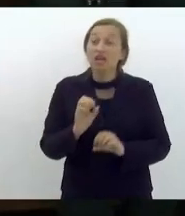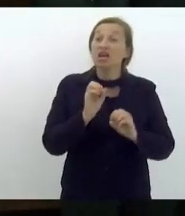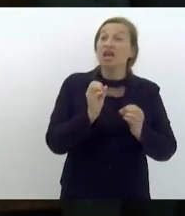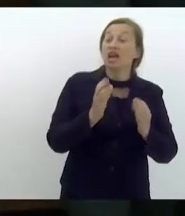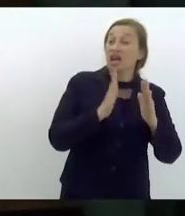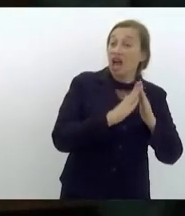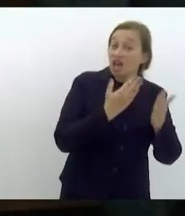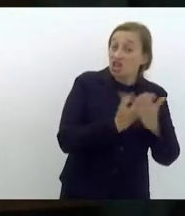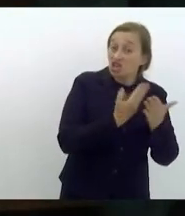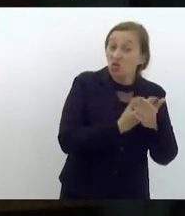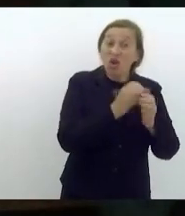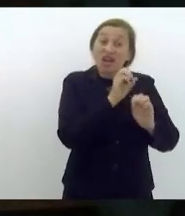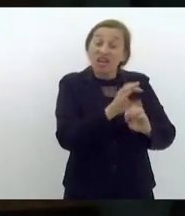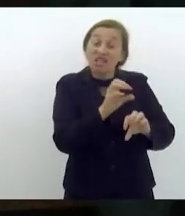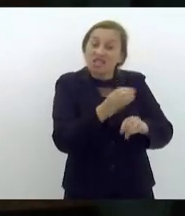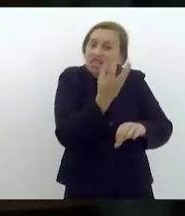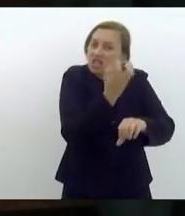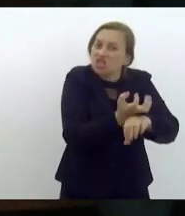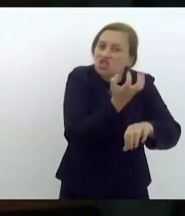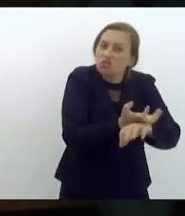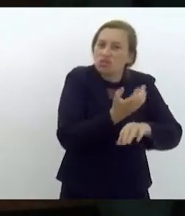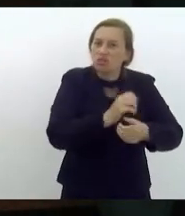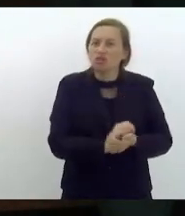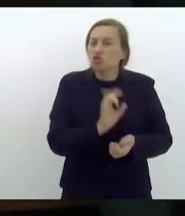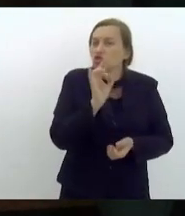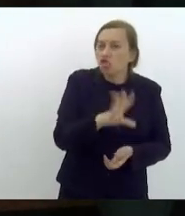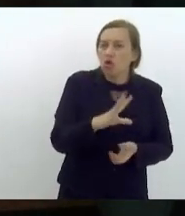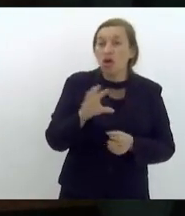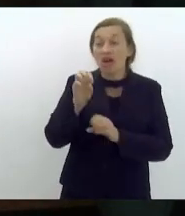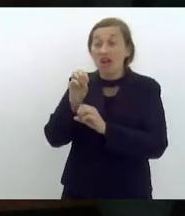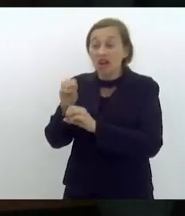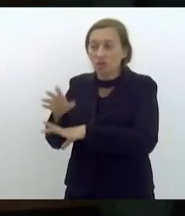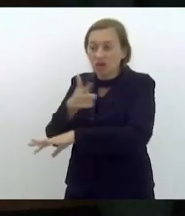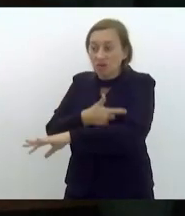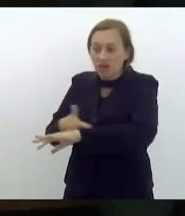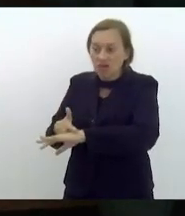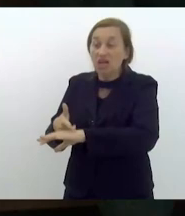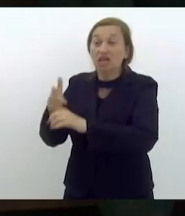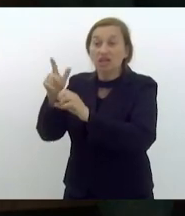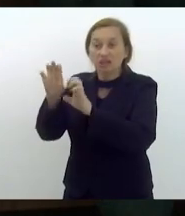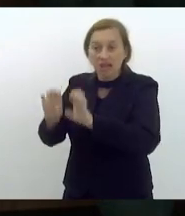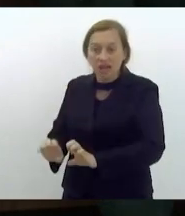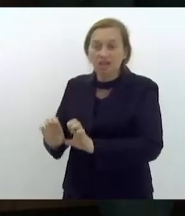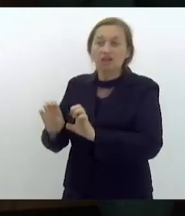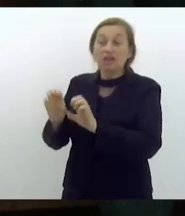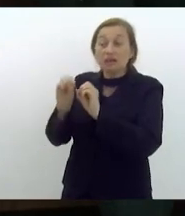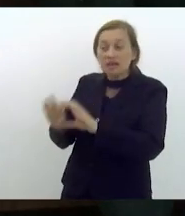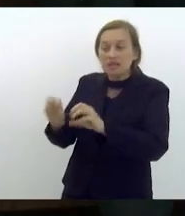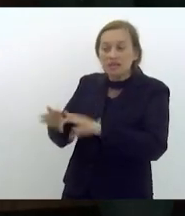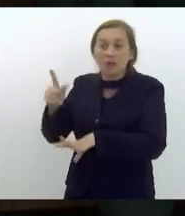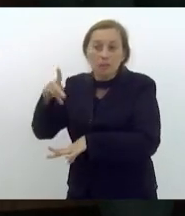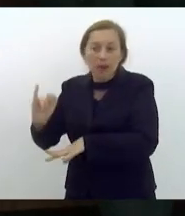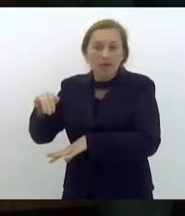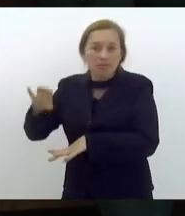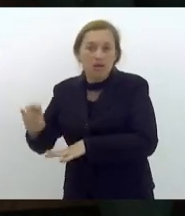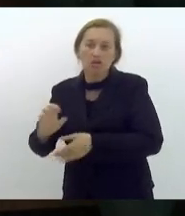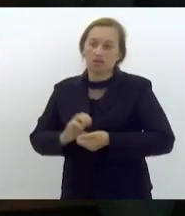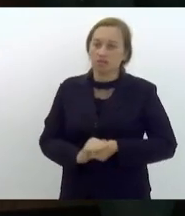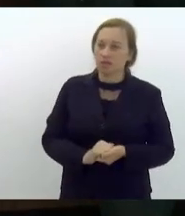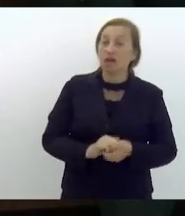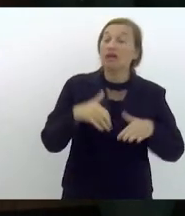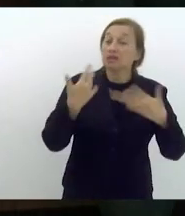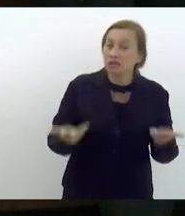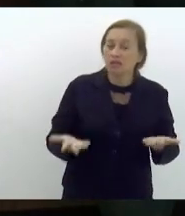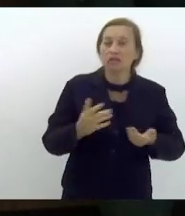ensinamento ensinamento educação vem de casa educação vem de casa então